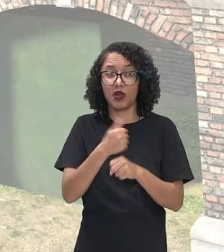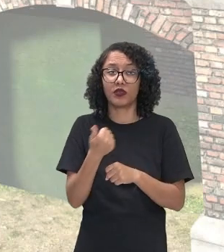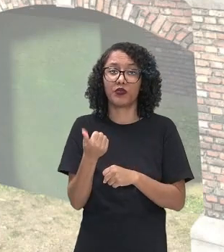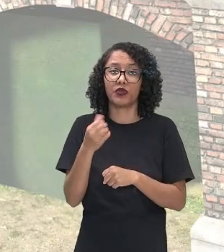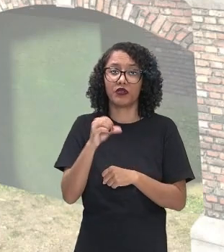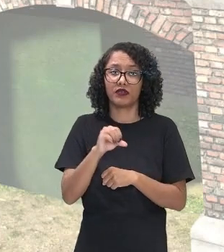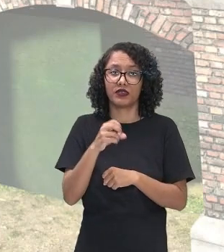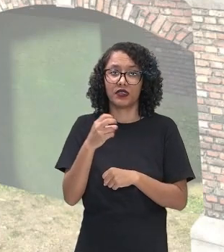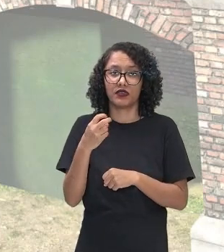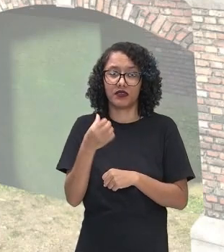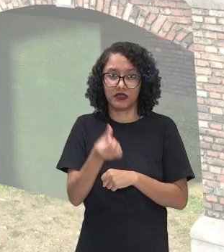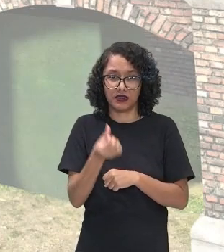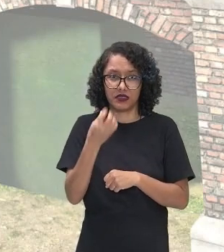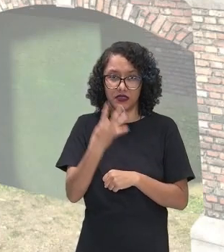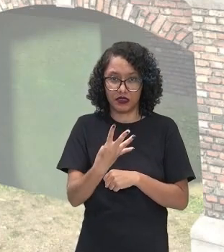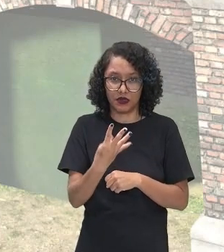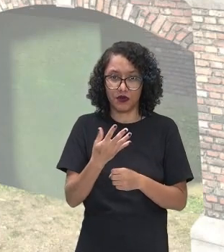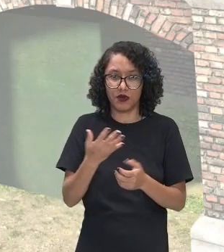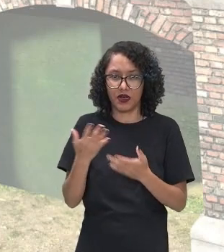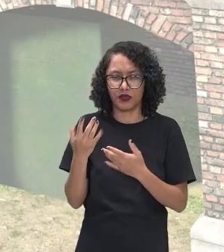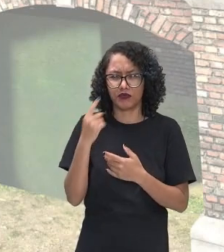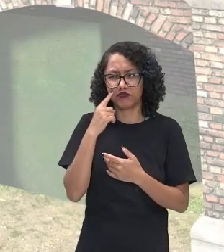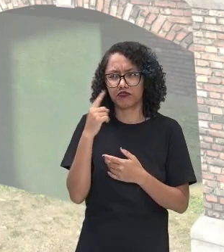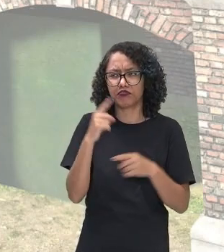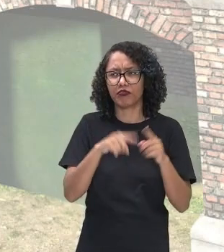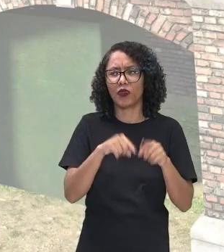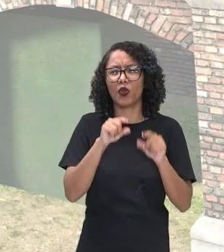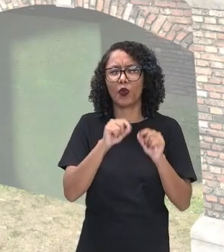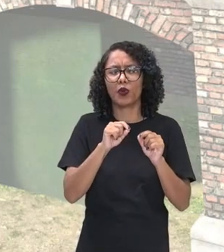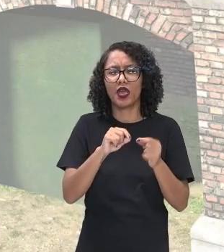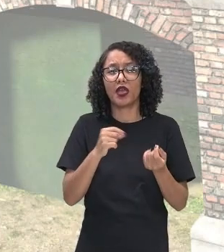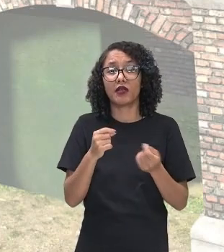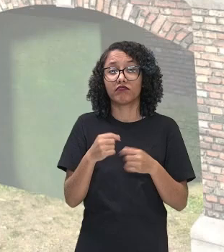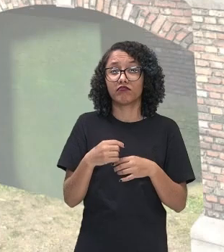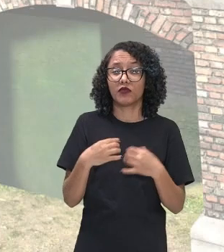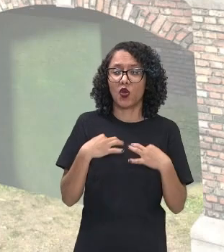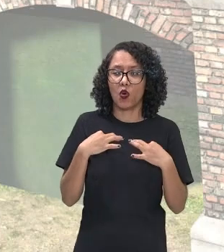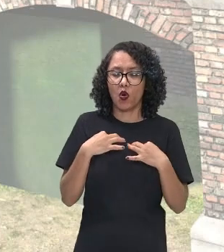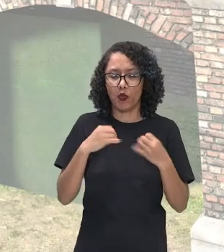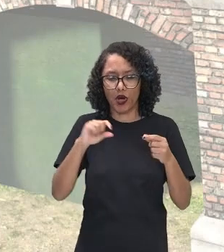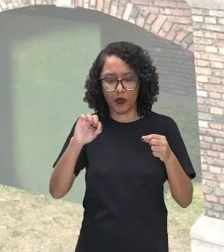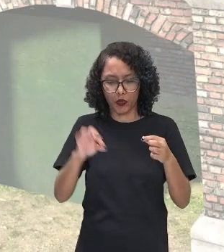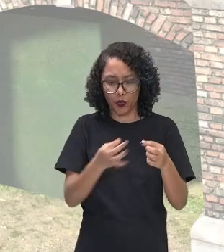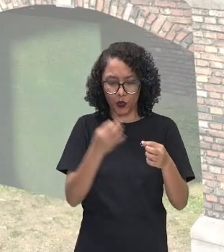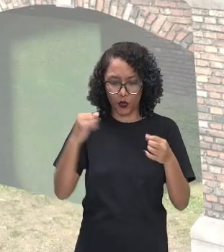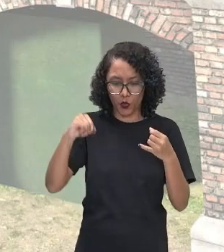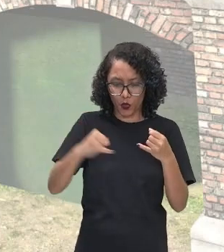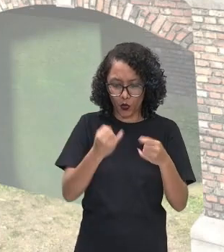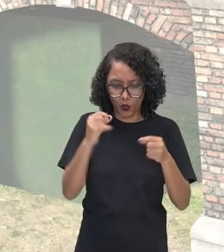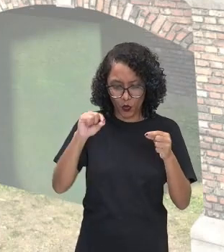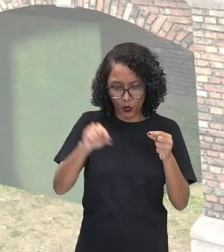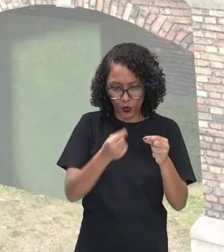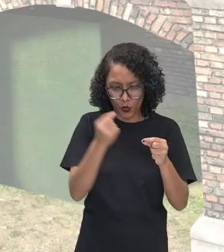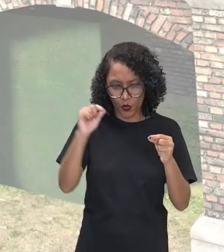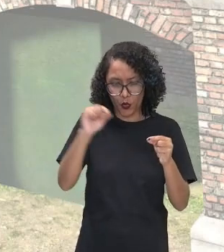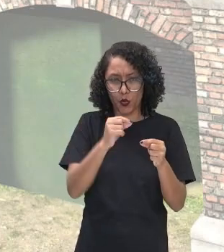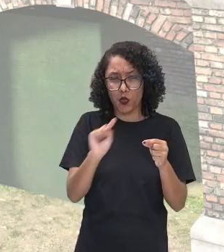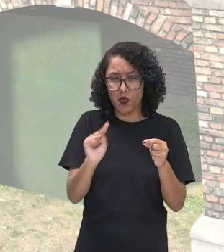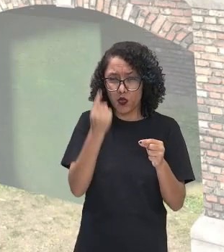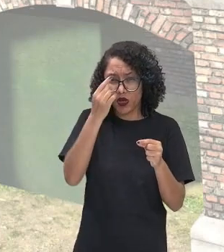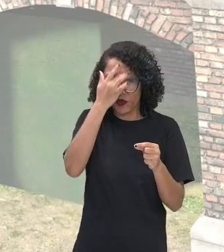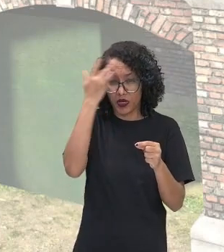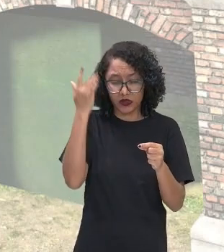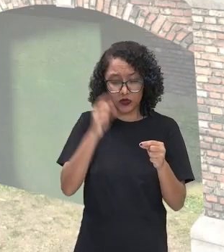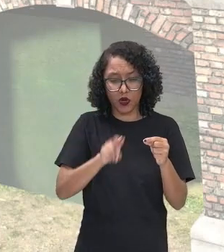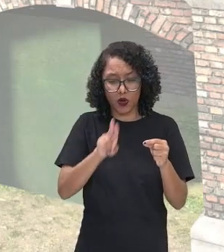1764. A Spin Jenny foi uma máquina de fiar que permitia a um único trabalhador